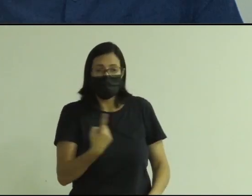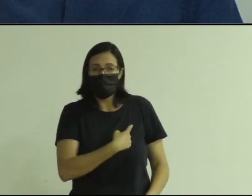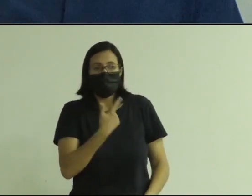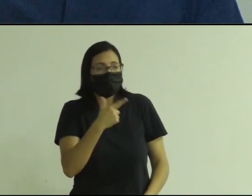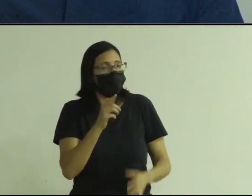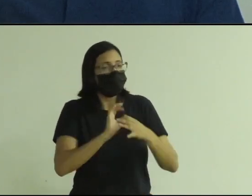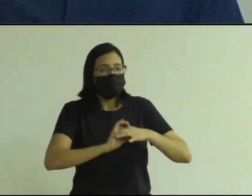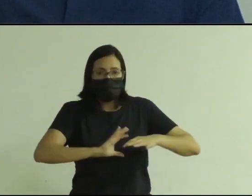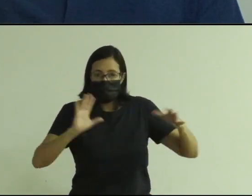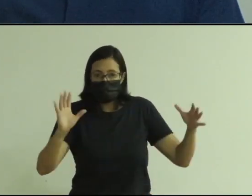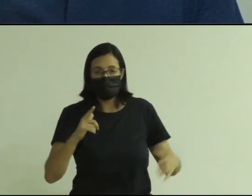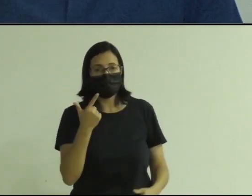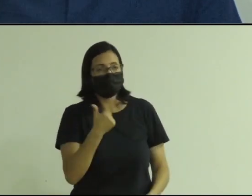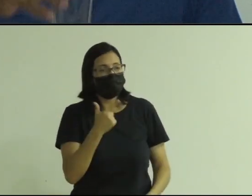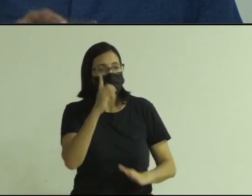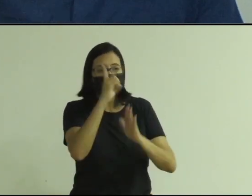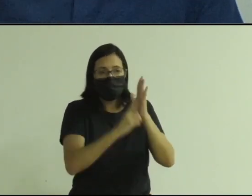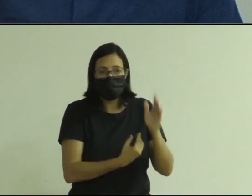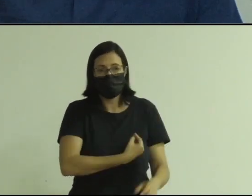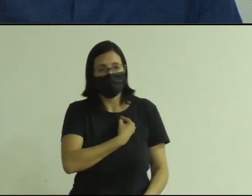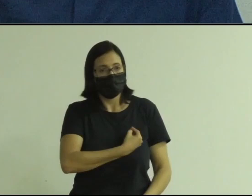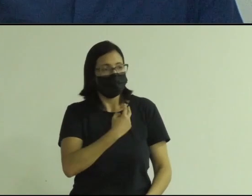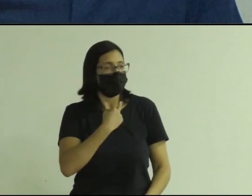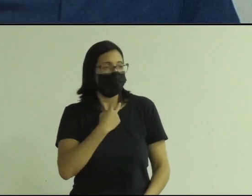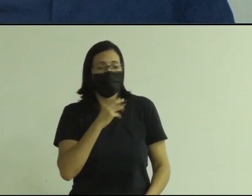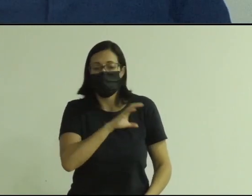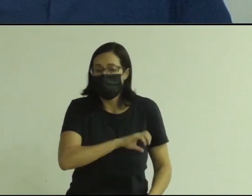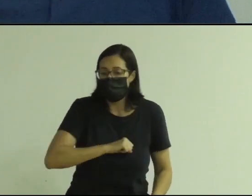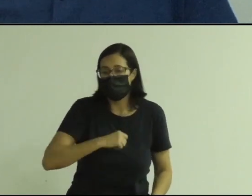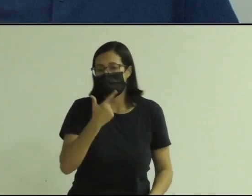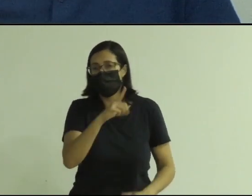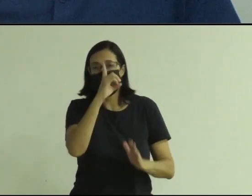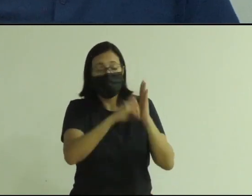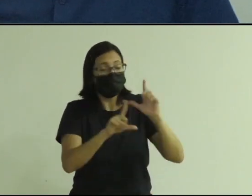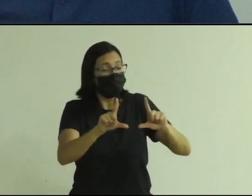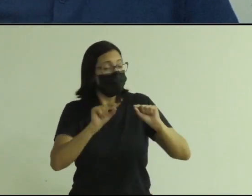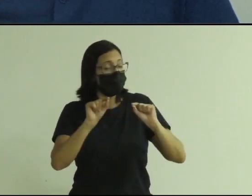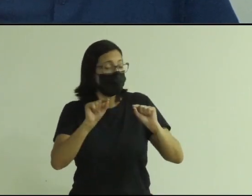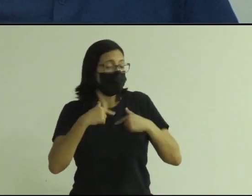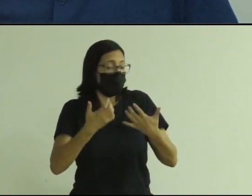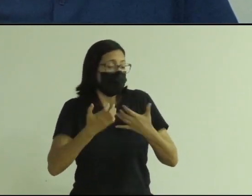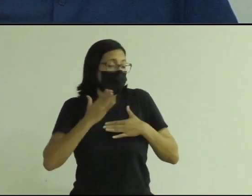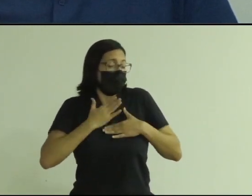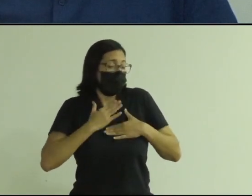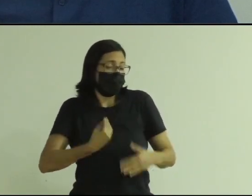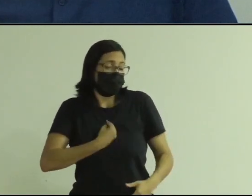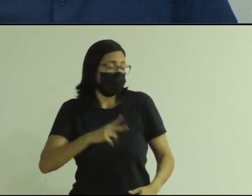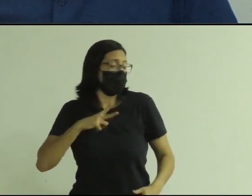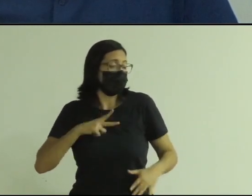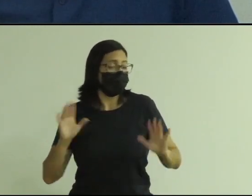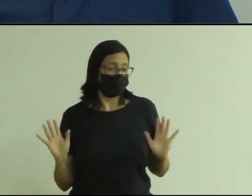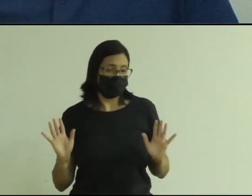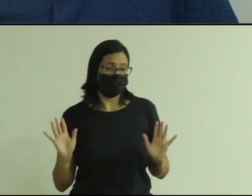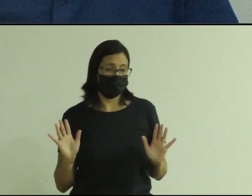nos deixam falar, ser, amar, compor, ocupar o que a gente merece? Então, quando cada uma